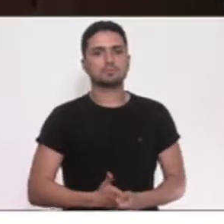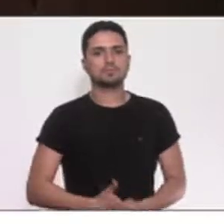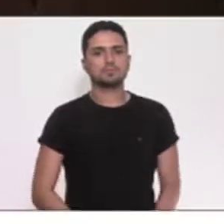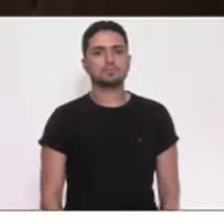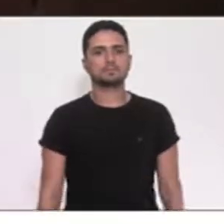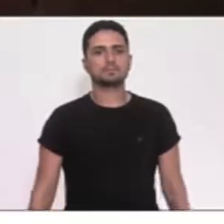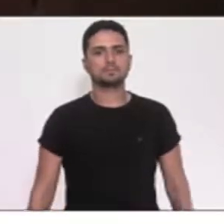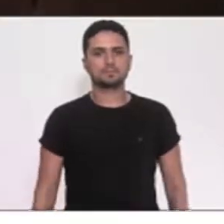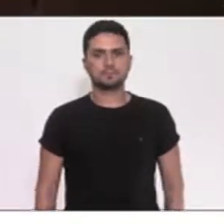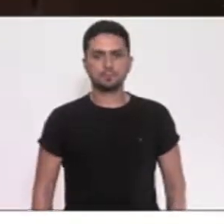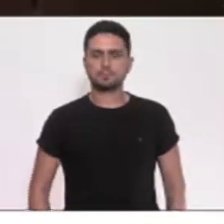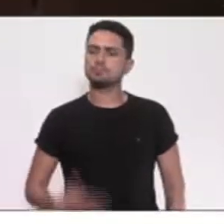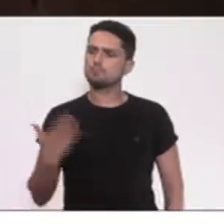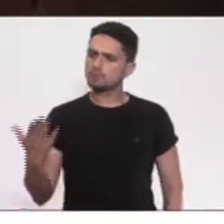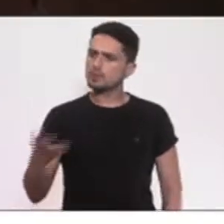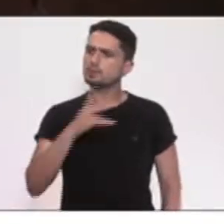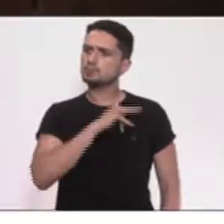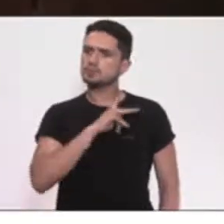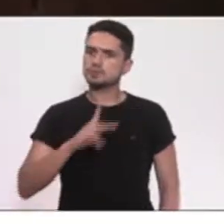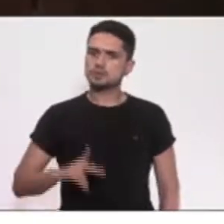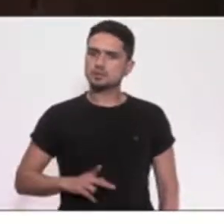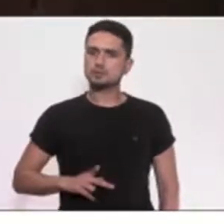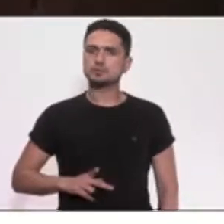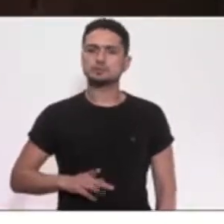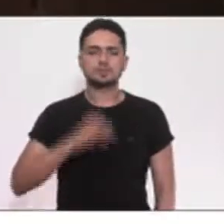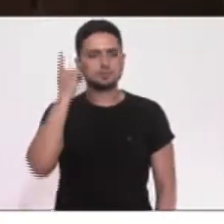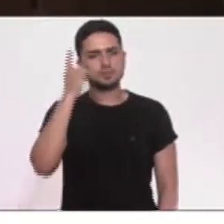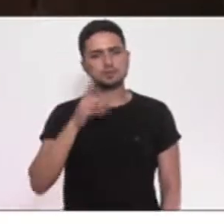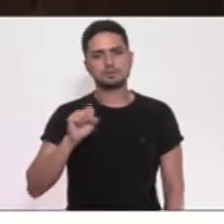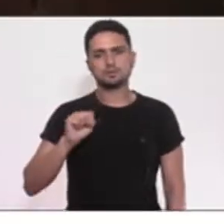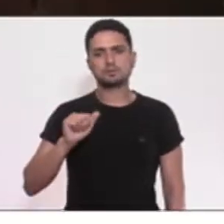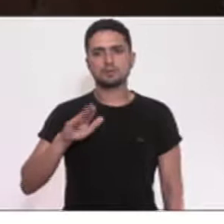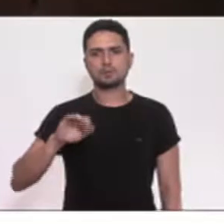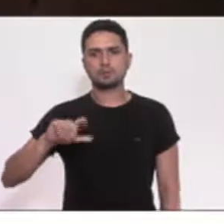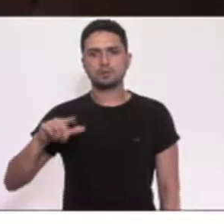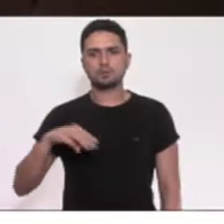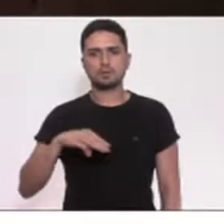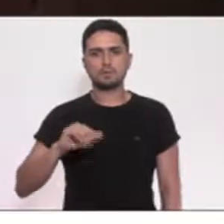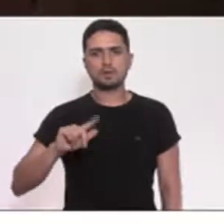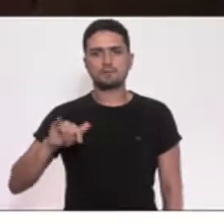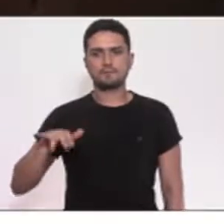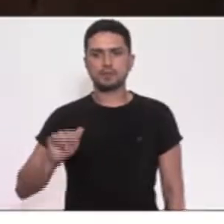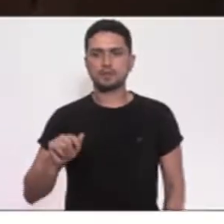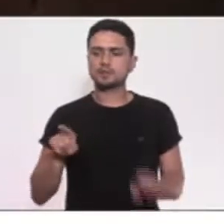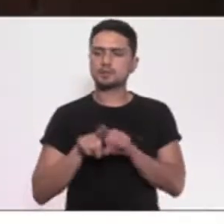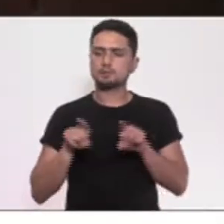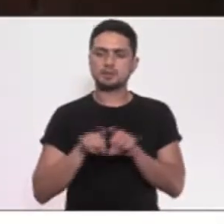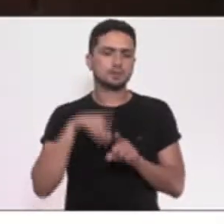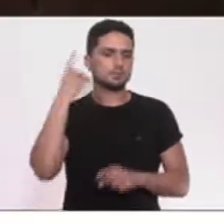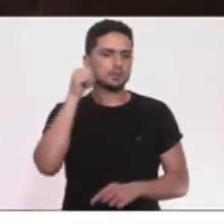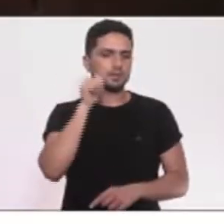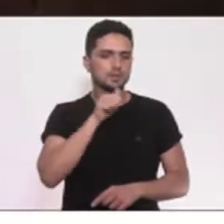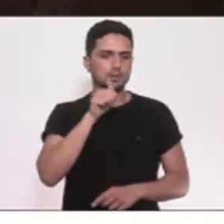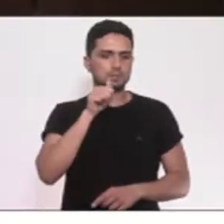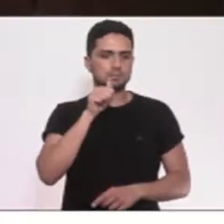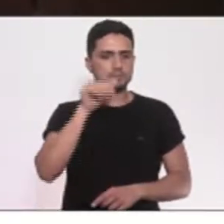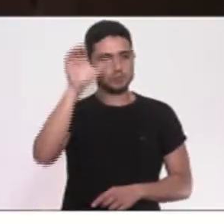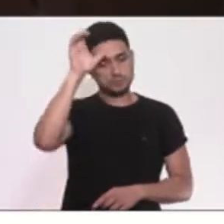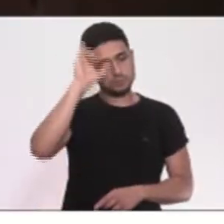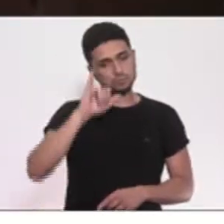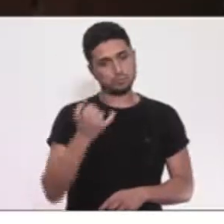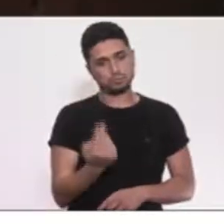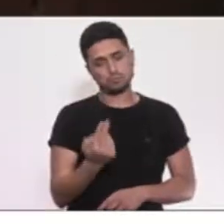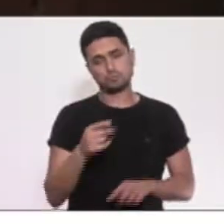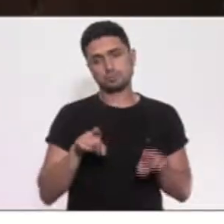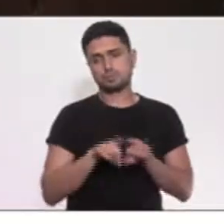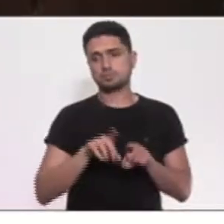Excelentíssimo senhor presidente, deputado Samuel Malafaia, deputada Tia Ju, deputado Tiago Pampolha, demais deputadas e deputados,